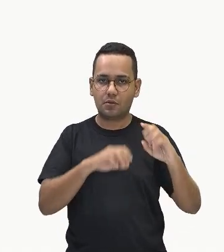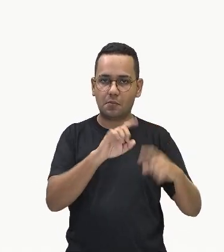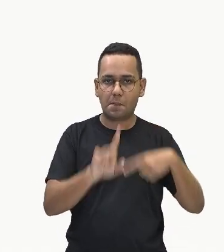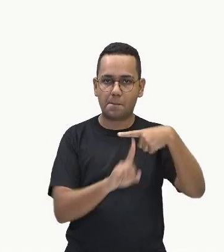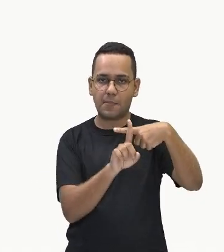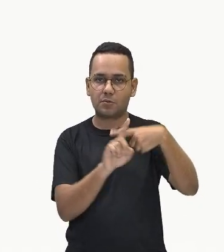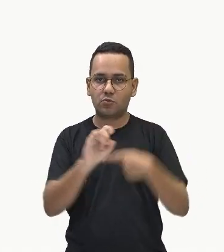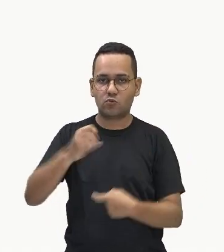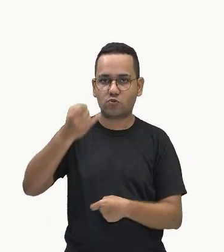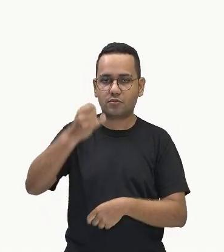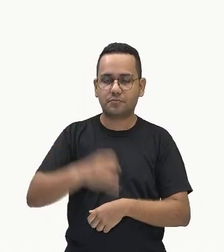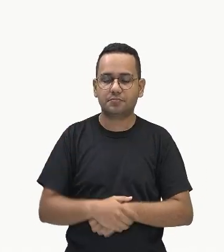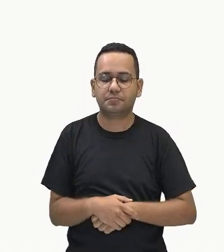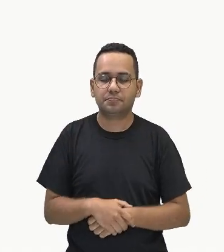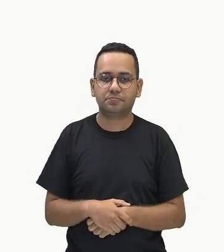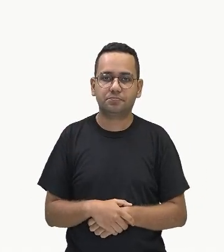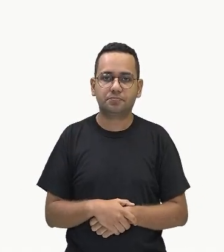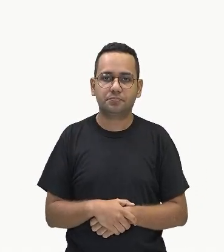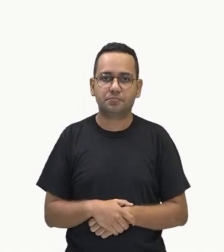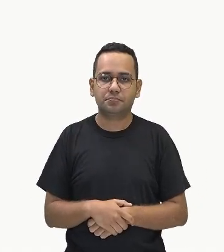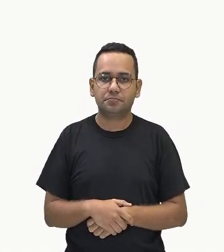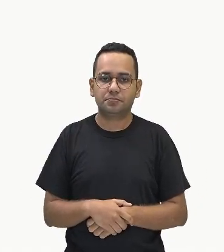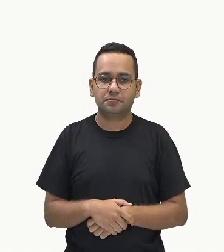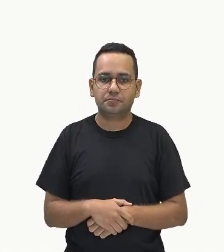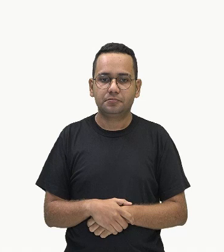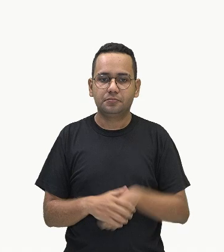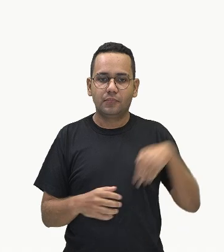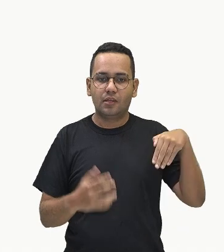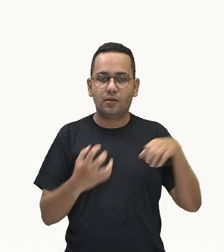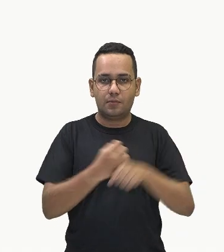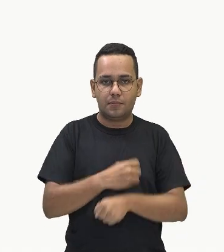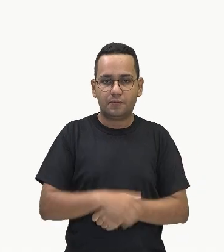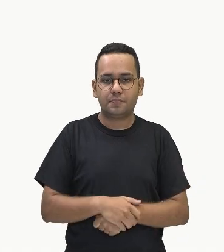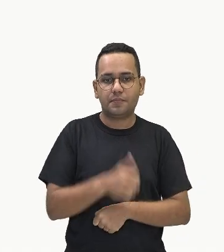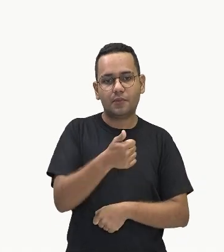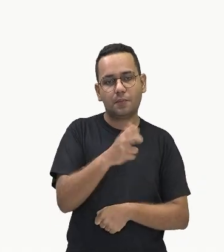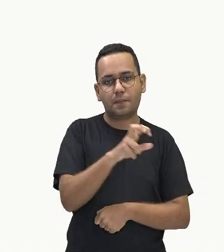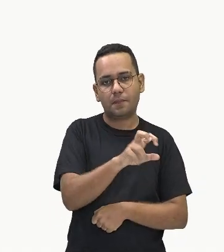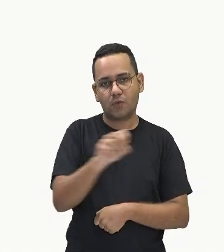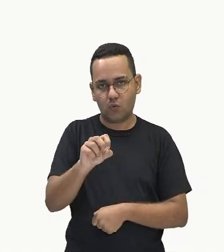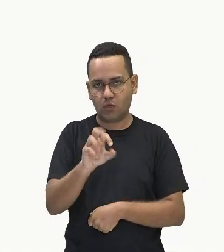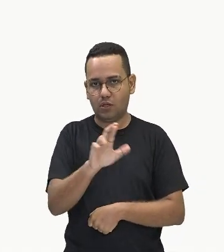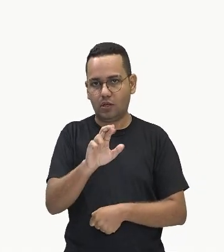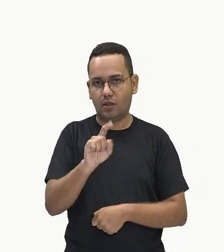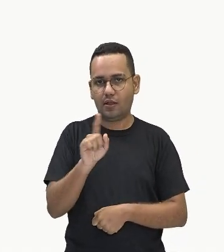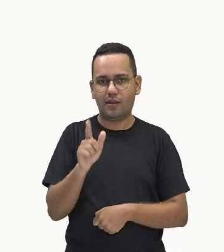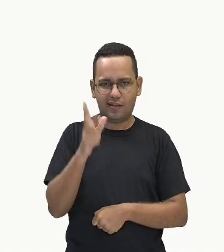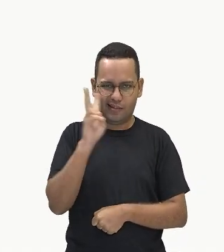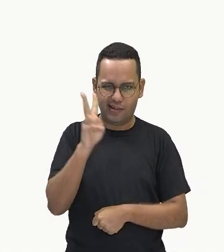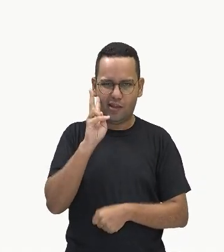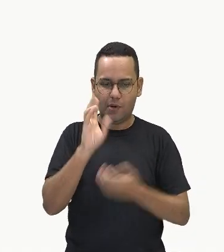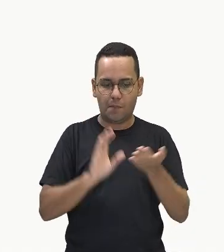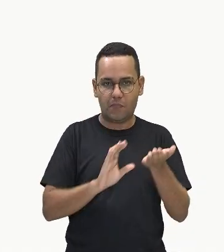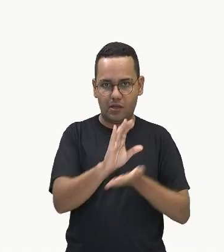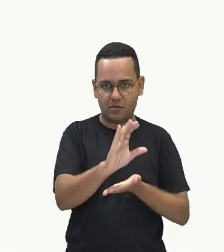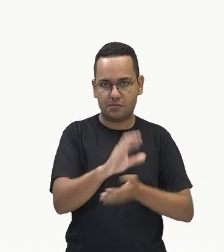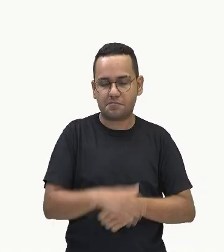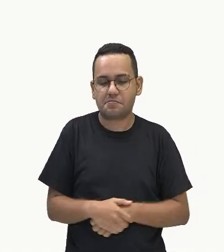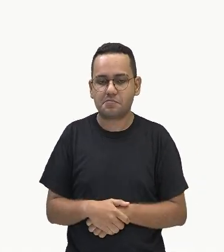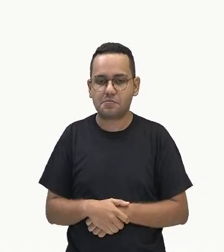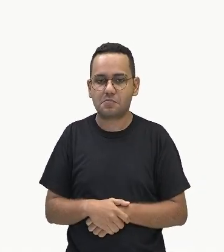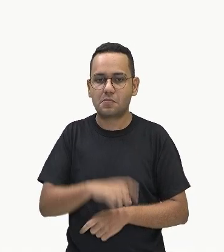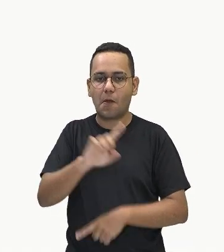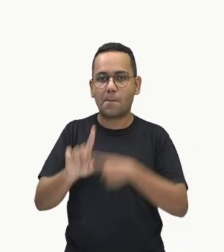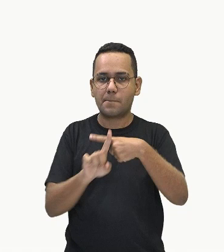mais o meu juros. Meu montante vai ser os 1.500 que ela investiu, mais o meu